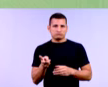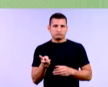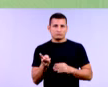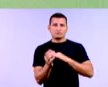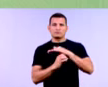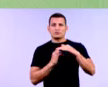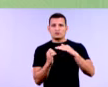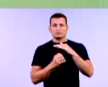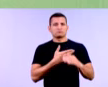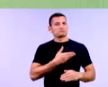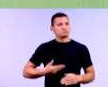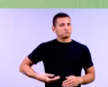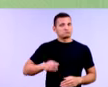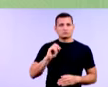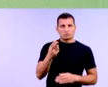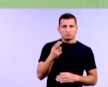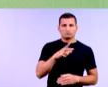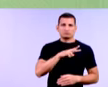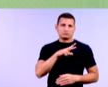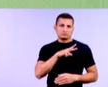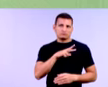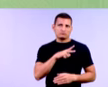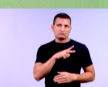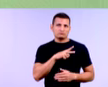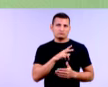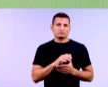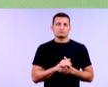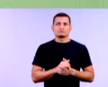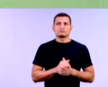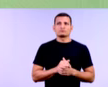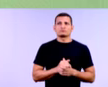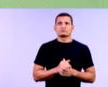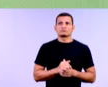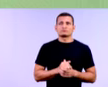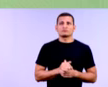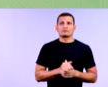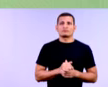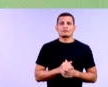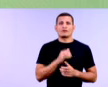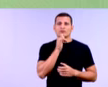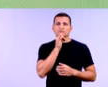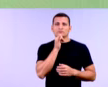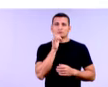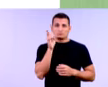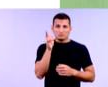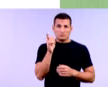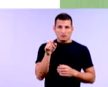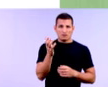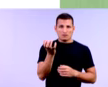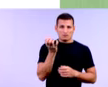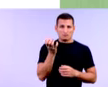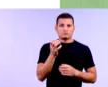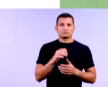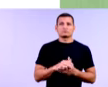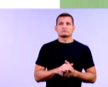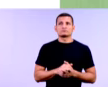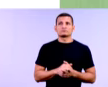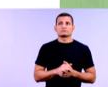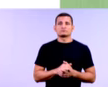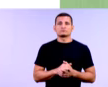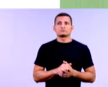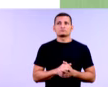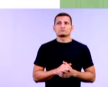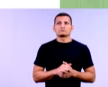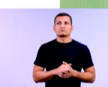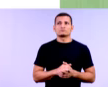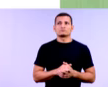amparo legal. Como exemplo, tomemos a solicitação via requerimento da licença maternidade. É um requerimento. Aqui o modelo de